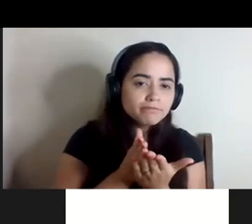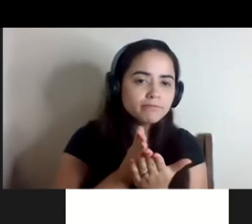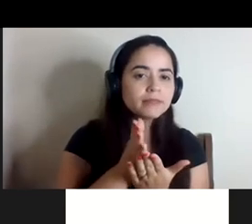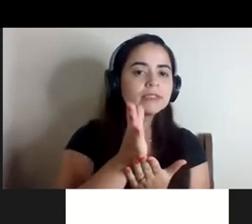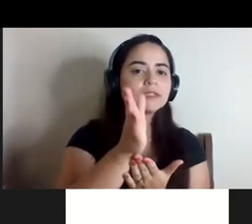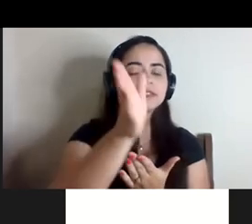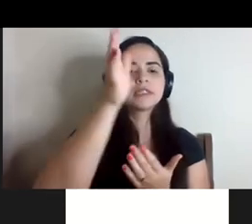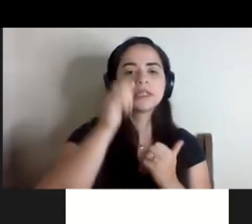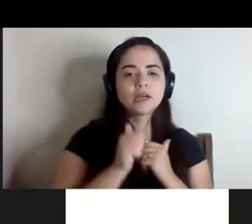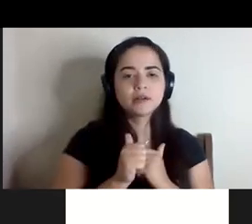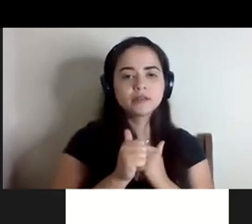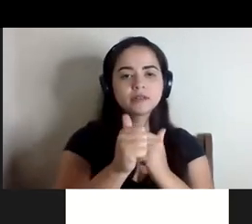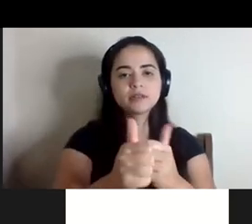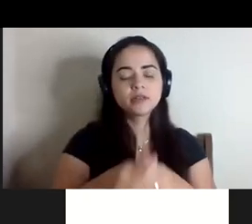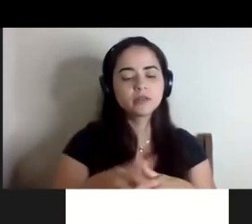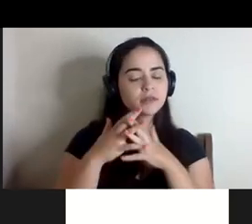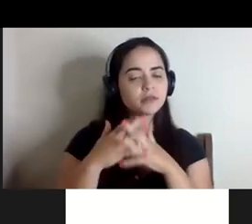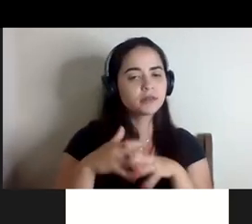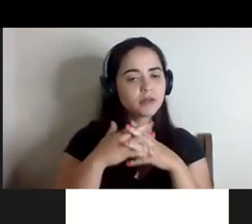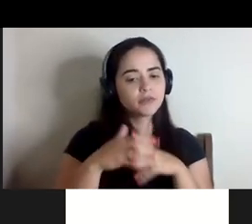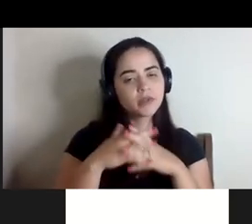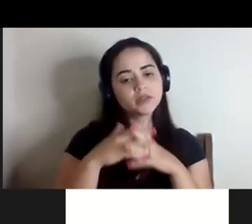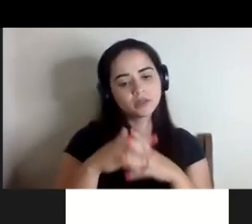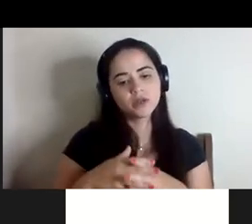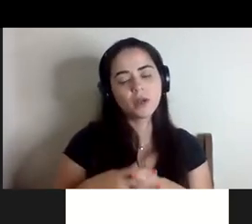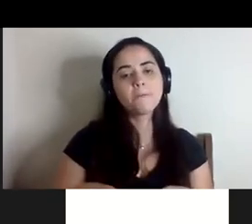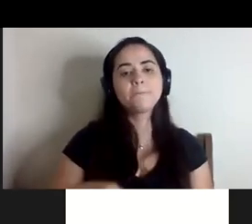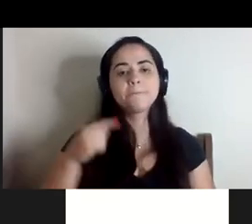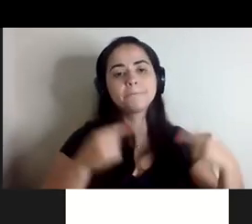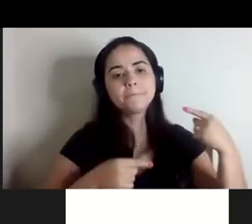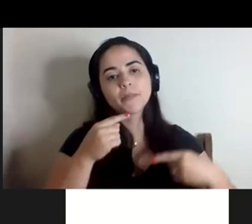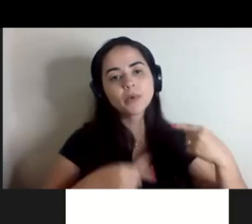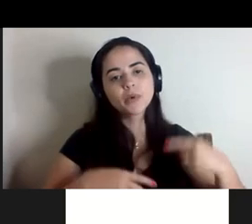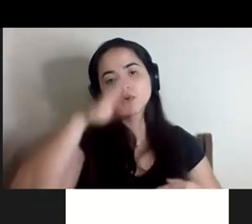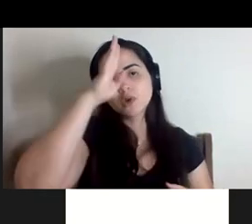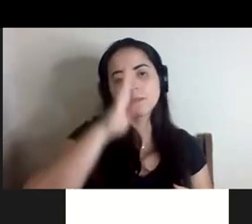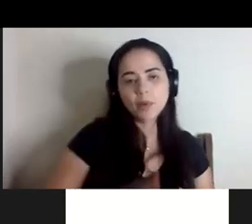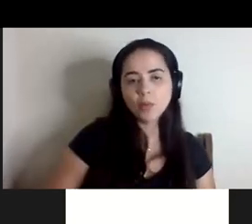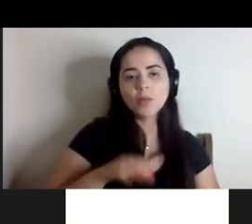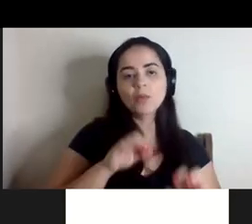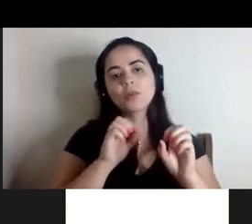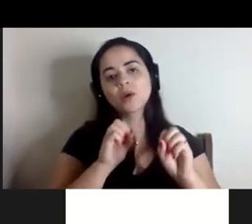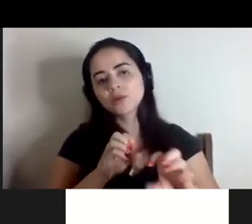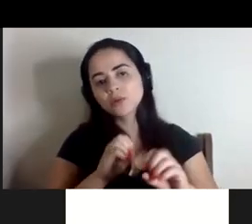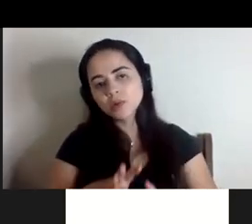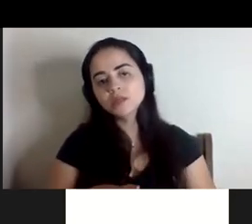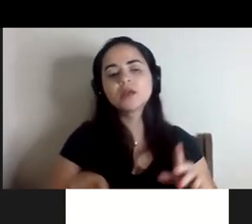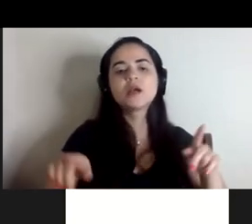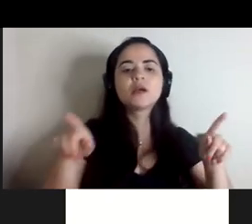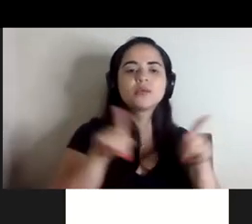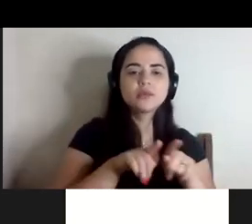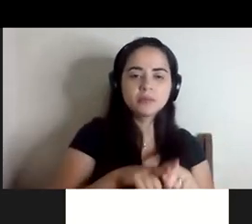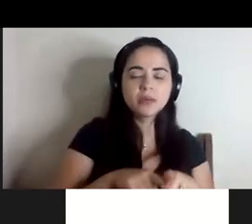norteia a minha reflexão sobre políticas públicas, sobre educação e sobre